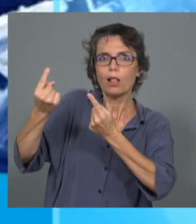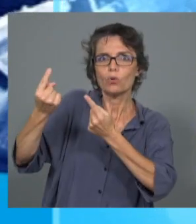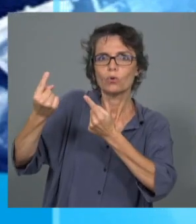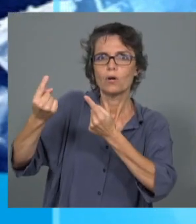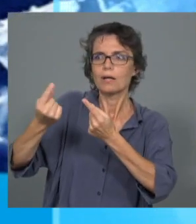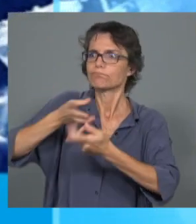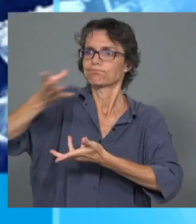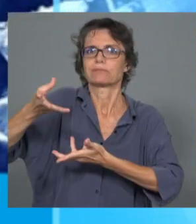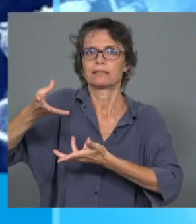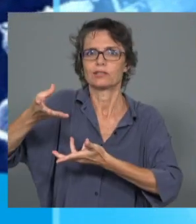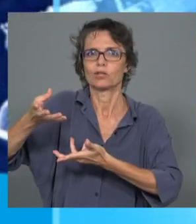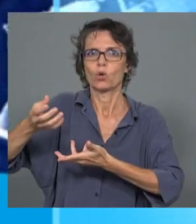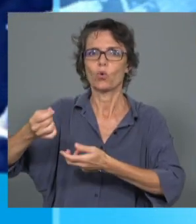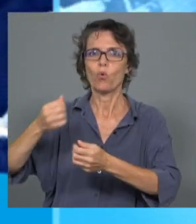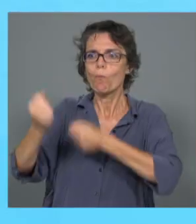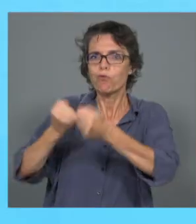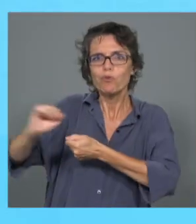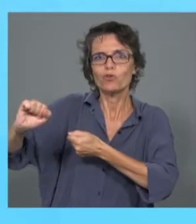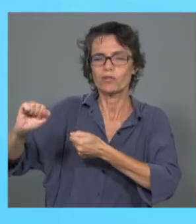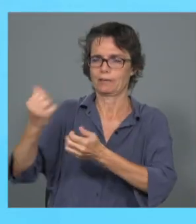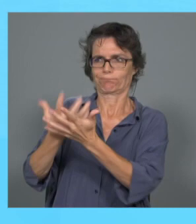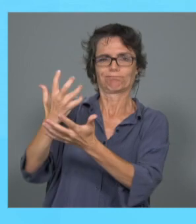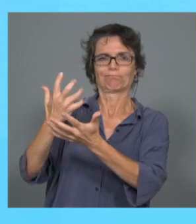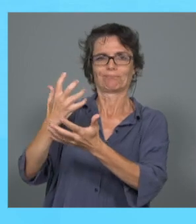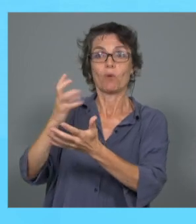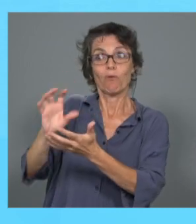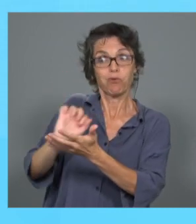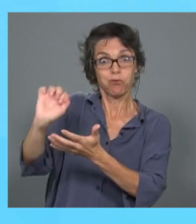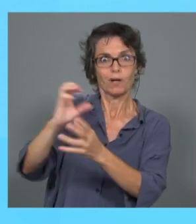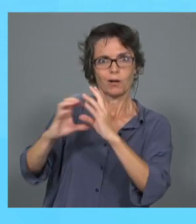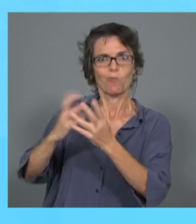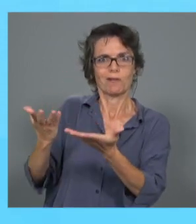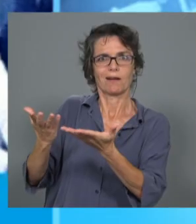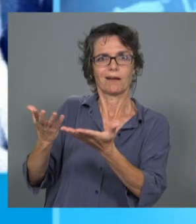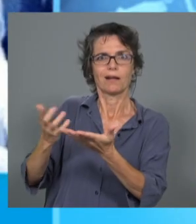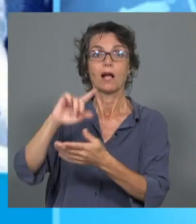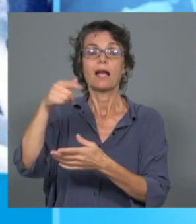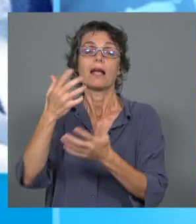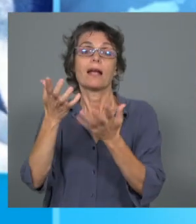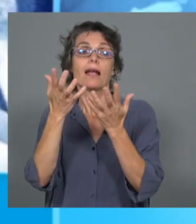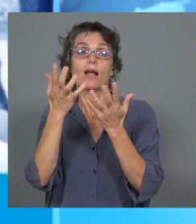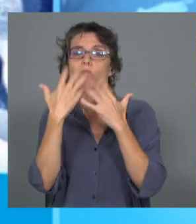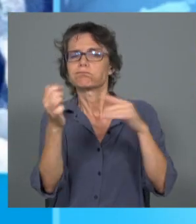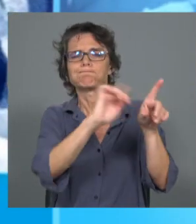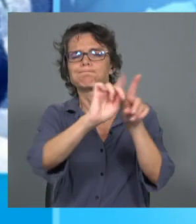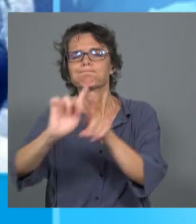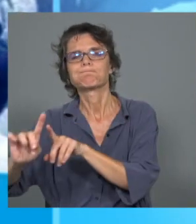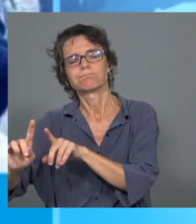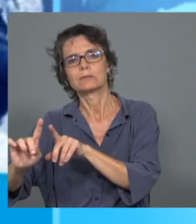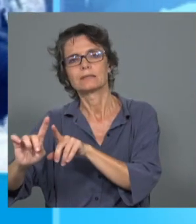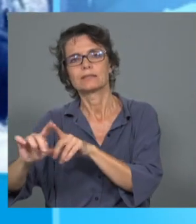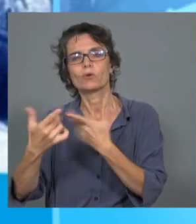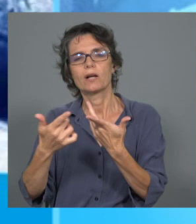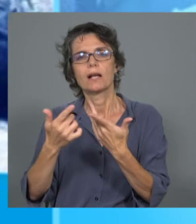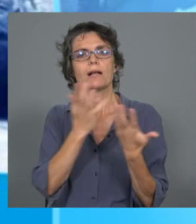os diferentes registros também para chegar a diferentes públicos, não é? E depois os diferentes registros para chegar a diferentes públicos. Como alargar os públicos, não